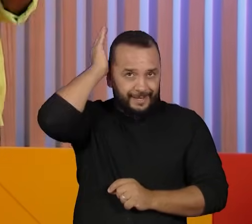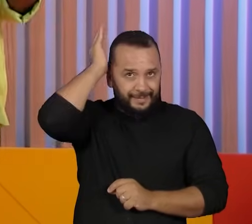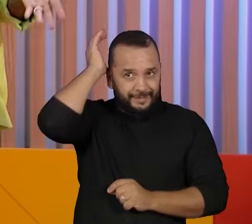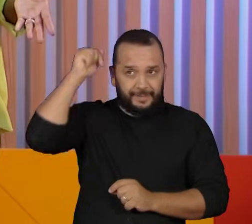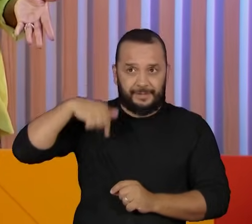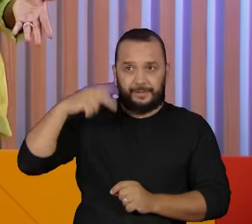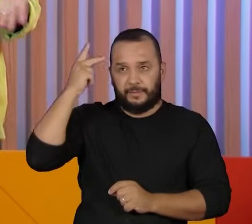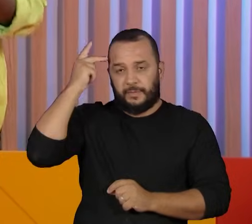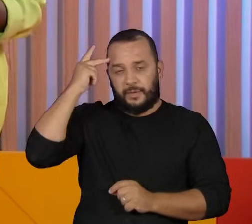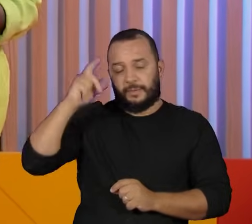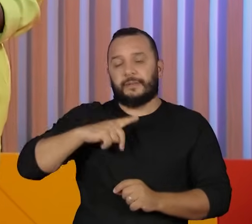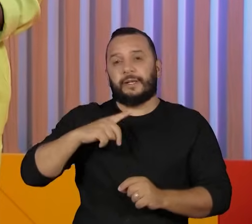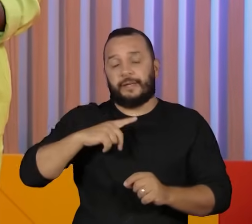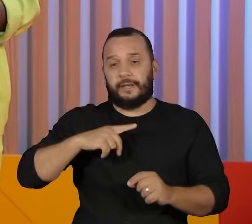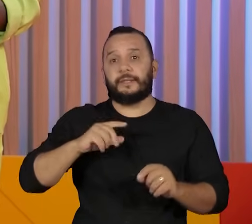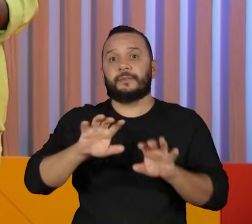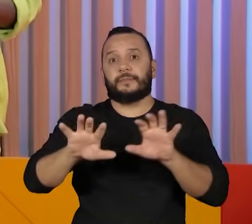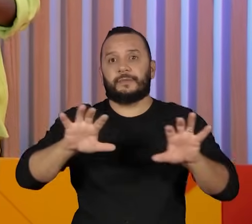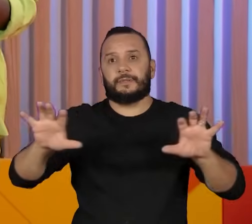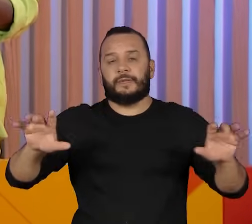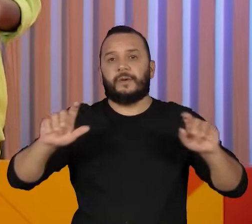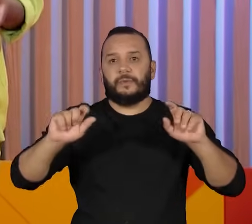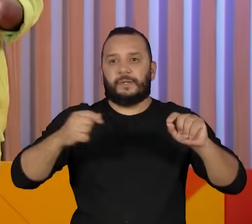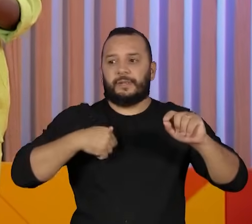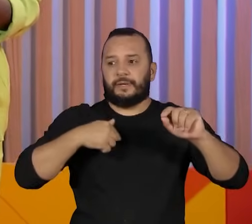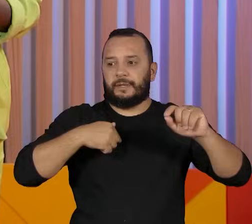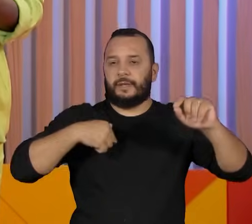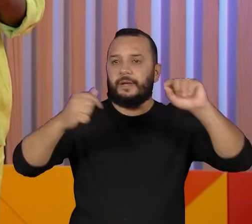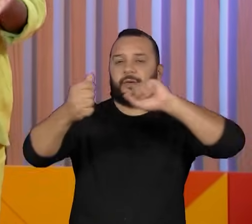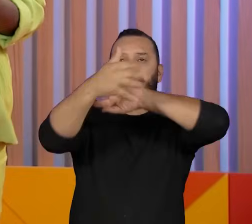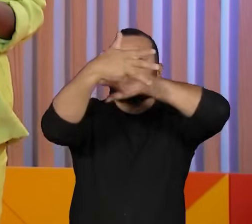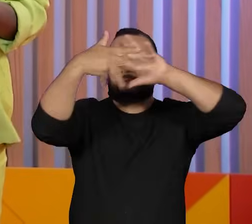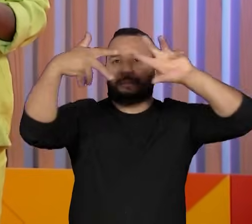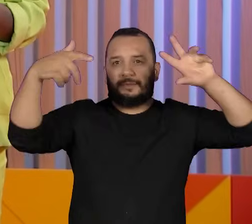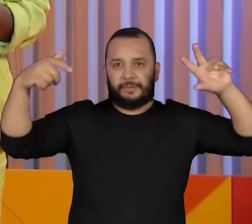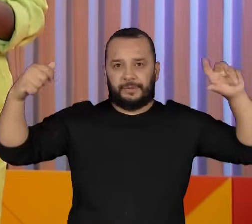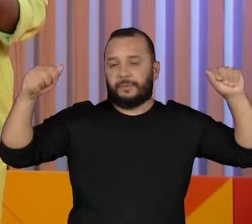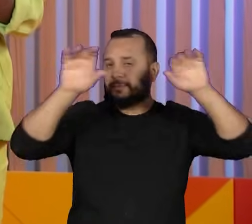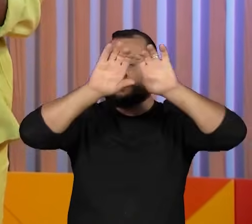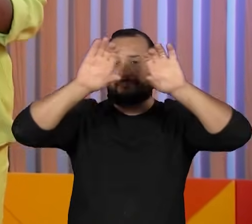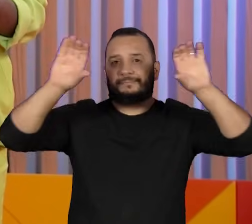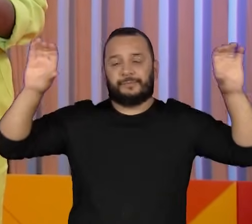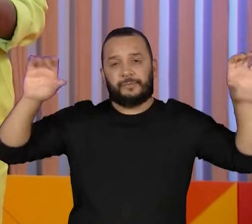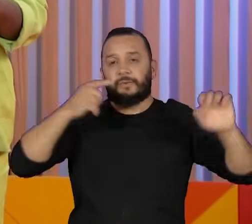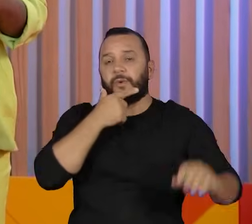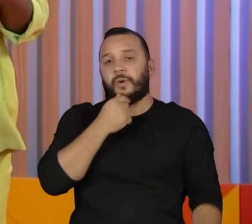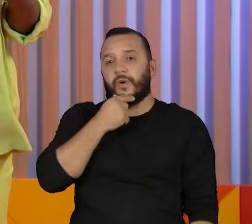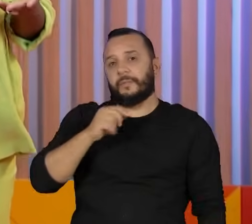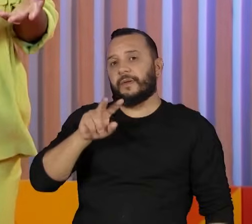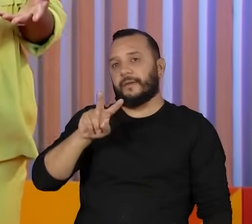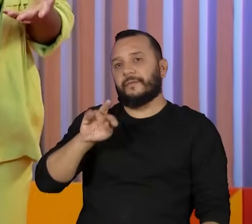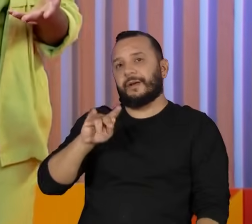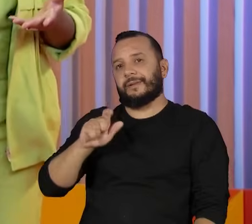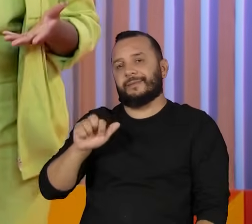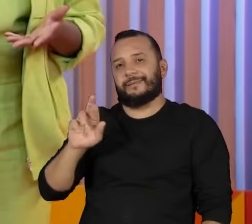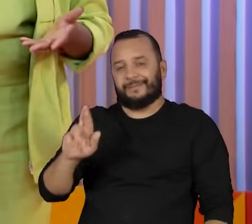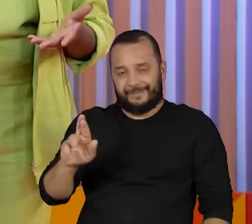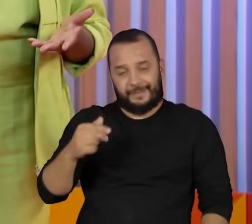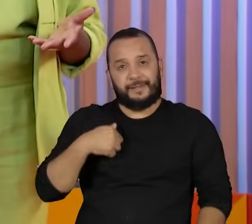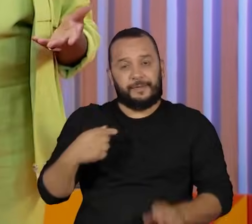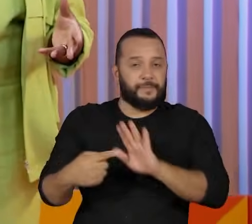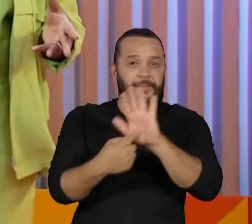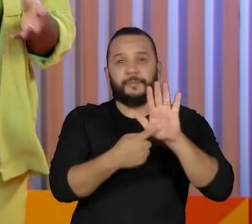exposição Constelação Celestina, do fotógrafo Wagner Celestino. Essa mostra celebra a produção